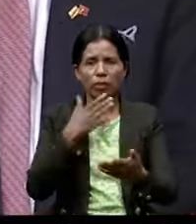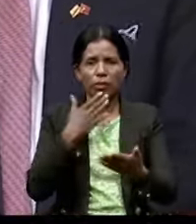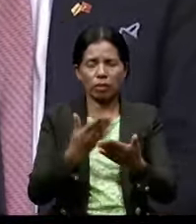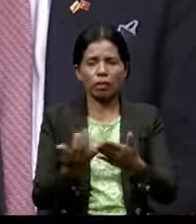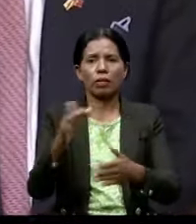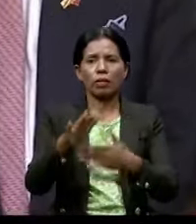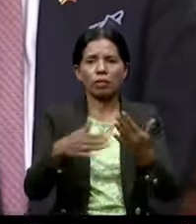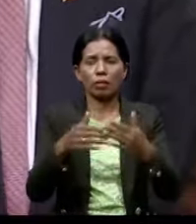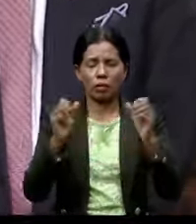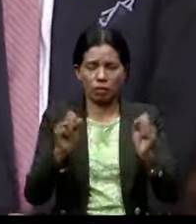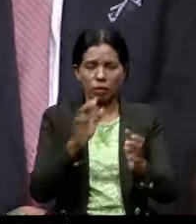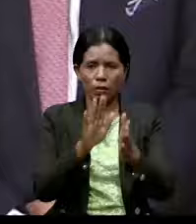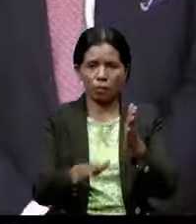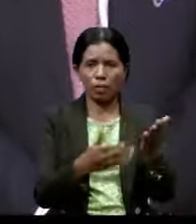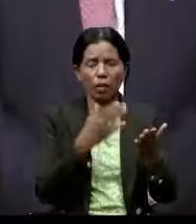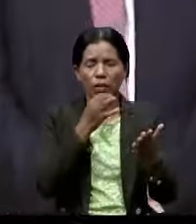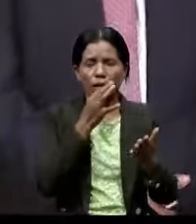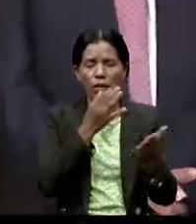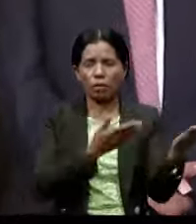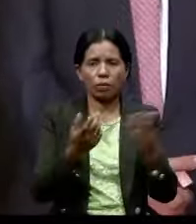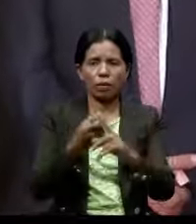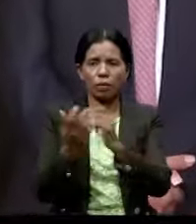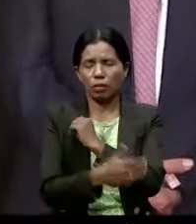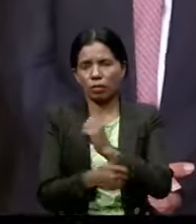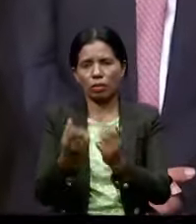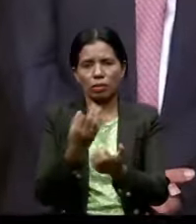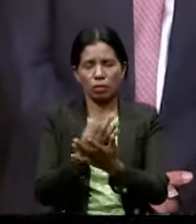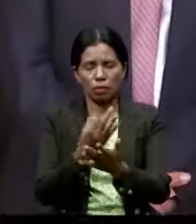não é bele a menos importação, no orçamento